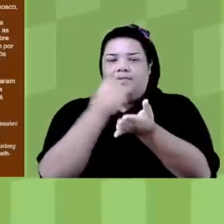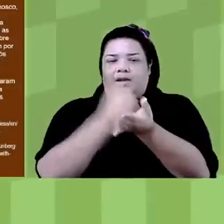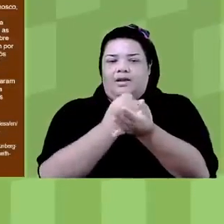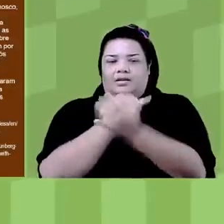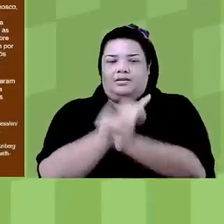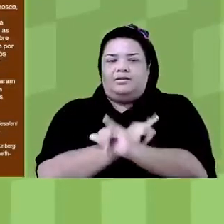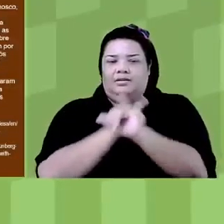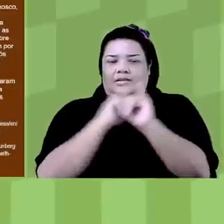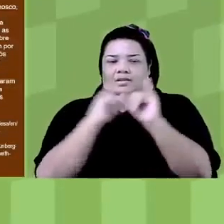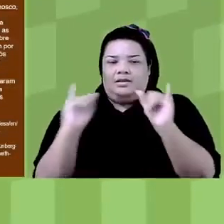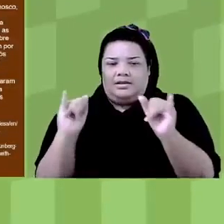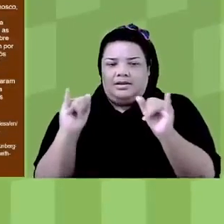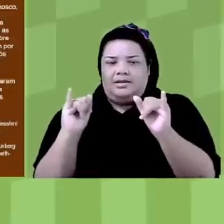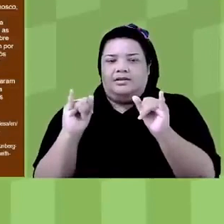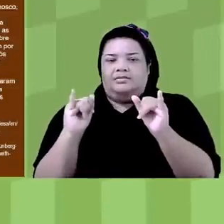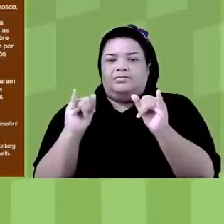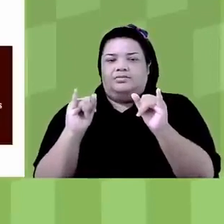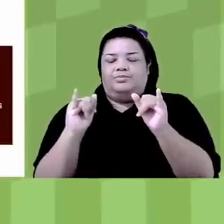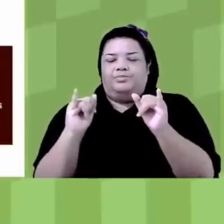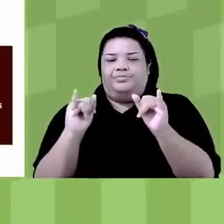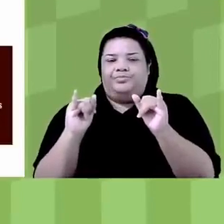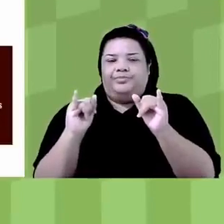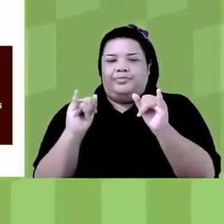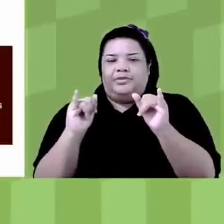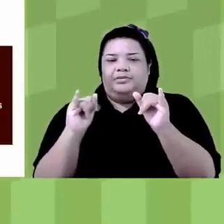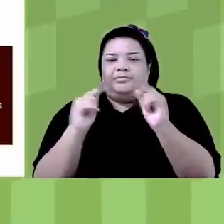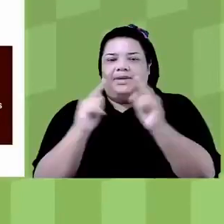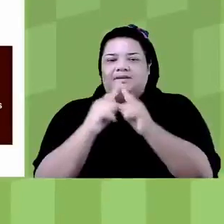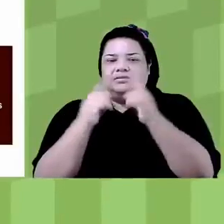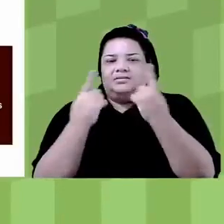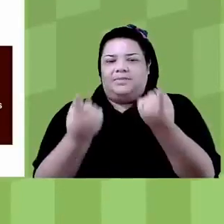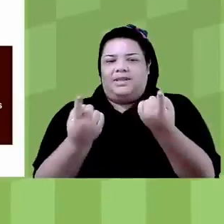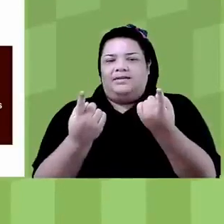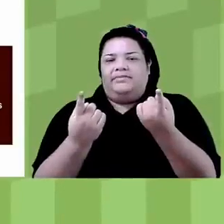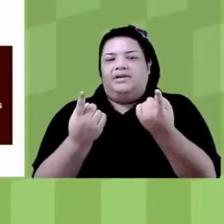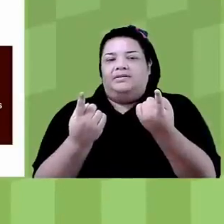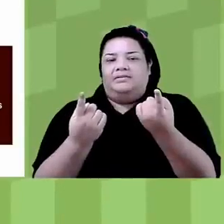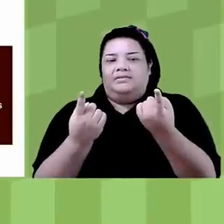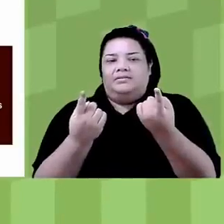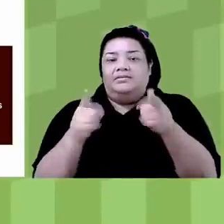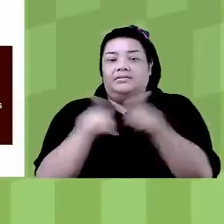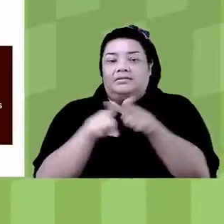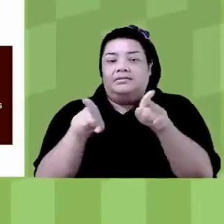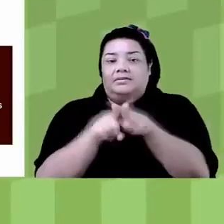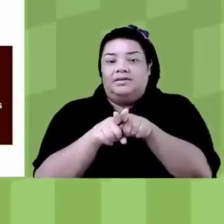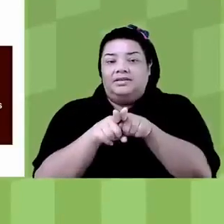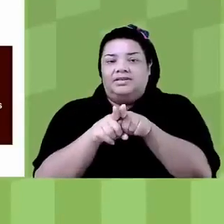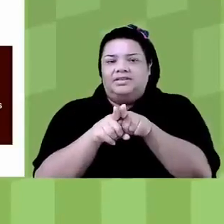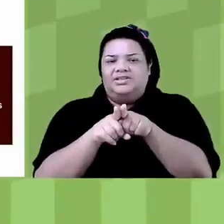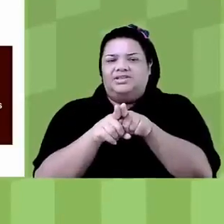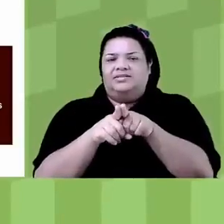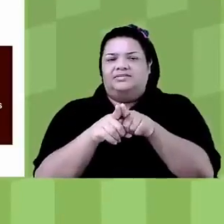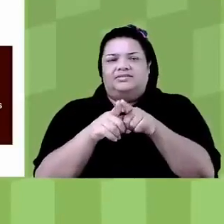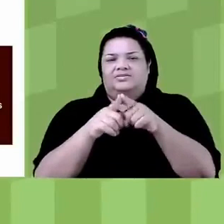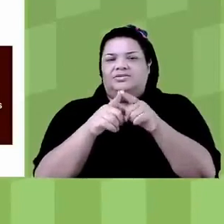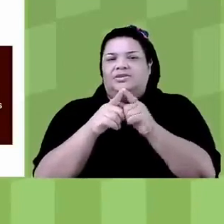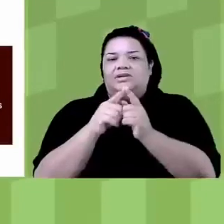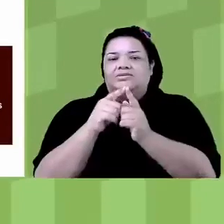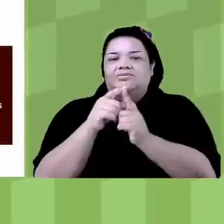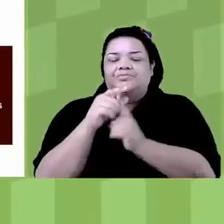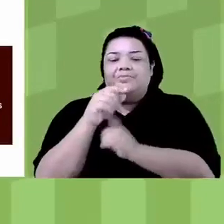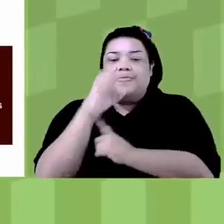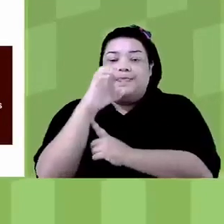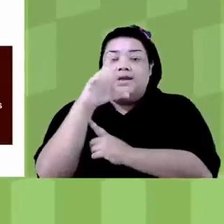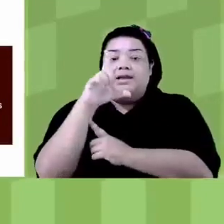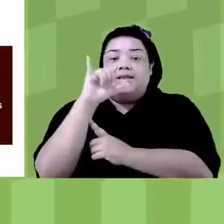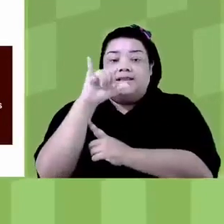Pacto Climático de Glasgow. A litigância climática, que já ocorre em muitos países,